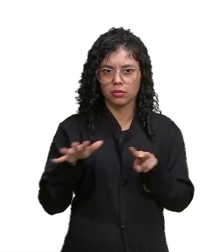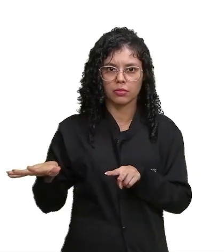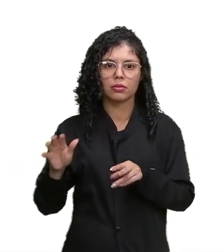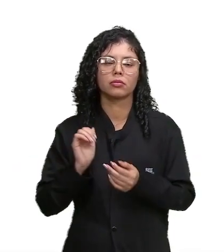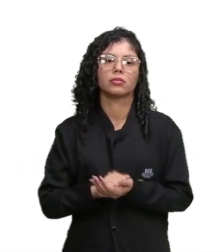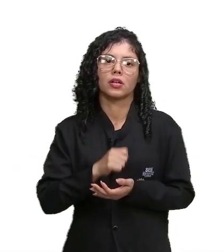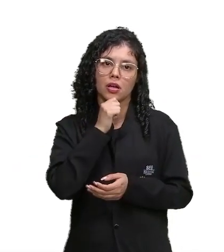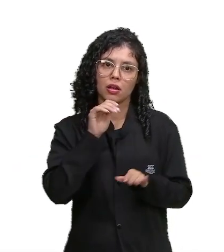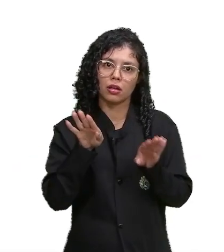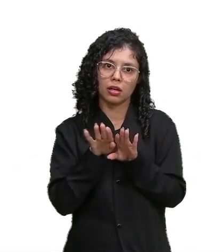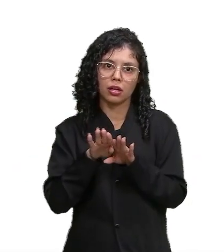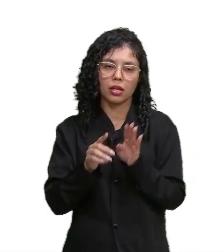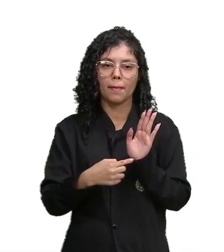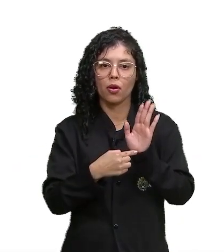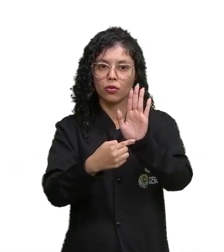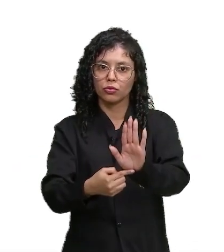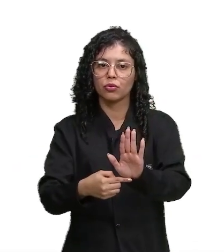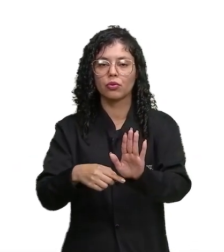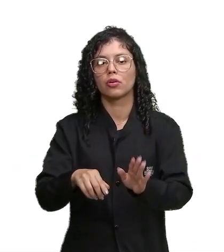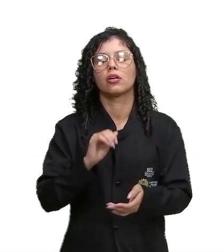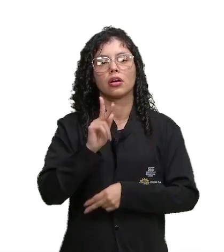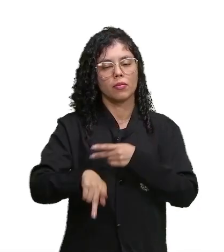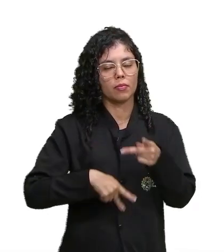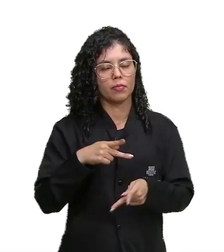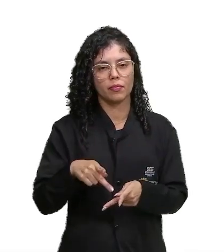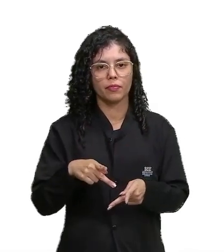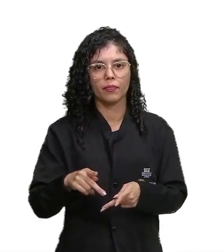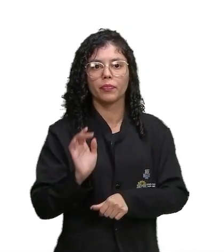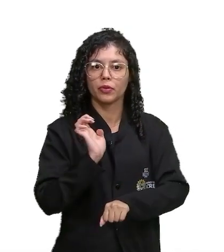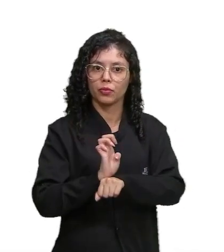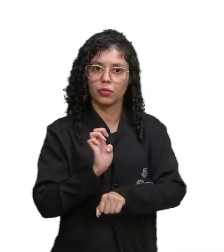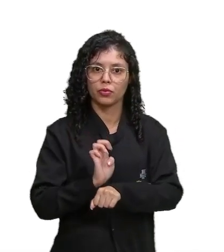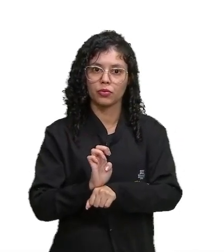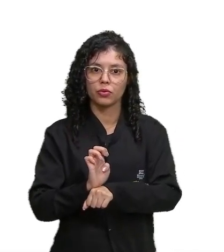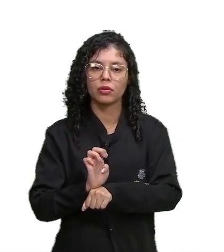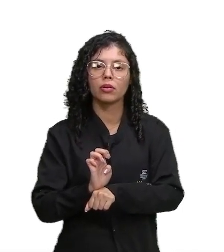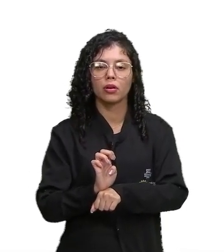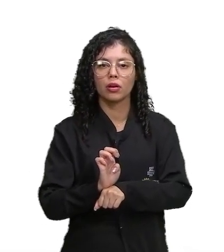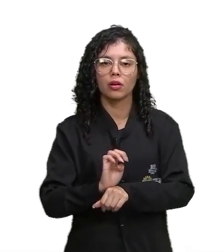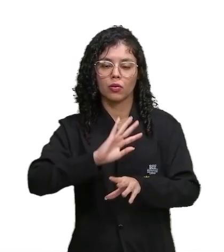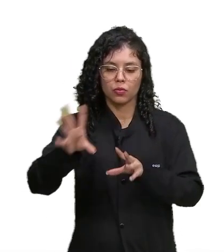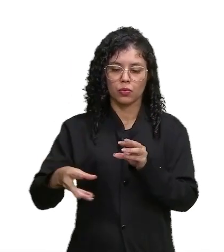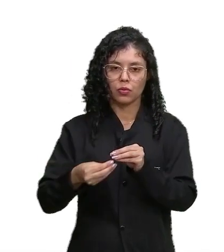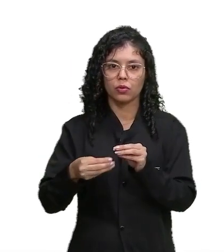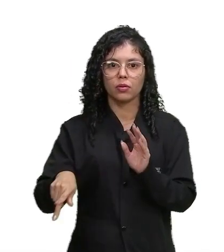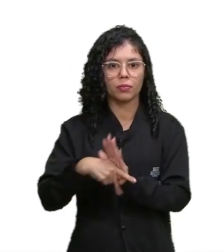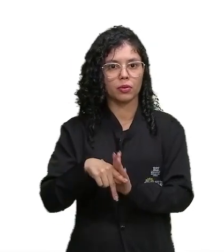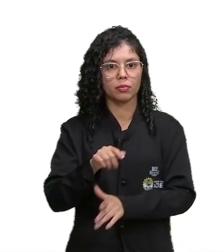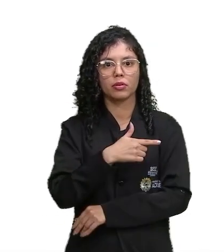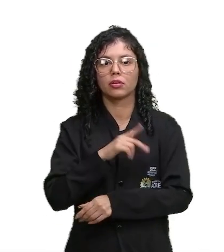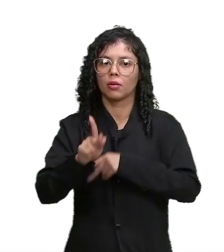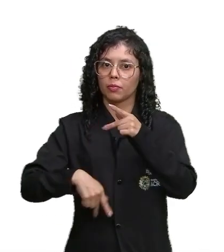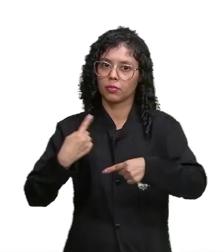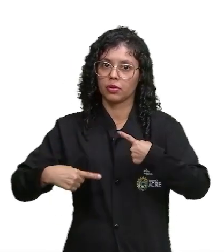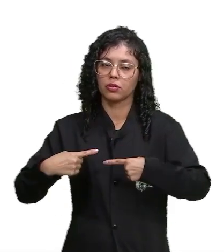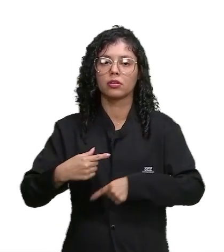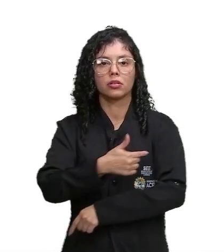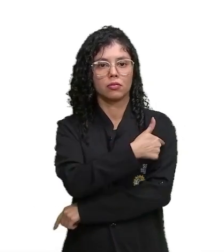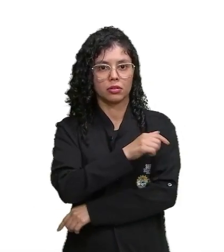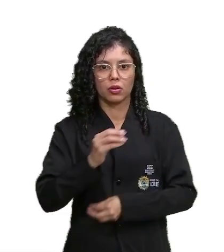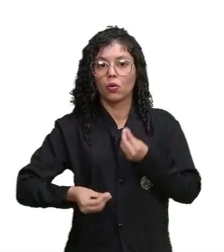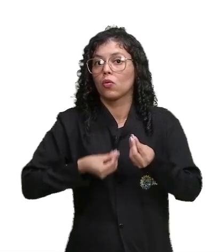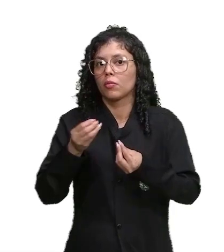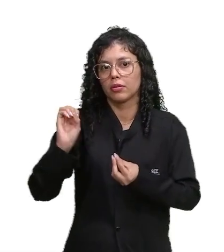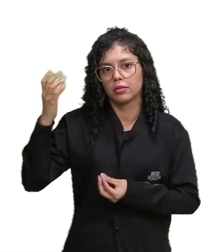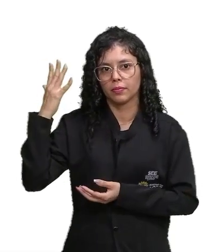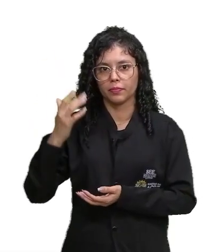revolta, mas que mostrou que a população o Estado foi arbitrário na implementação dessa política de vacinação, pela forma que